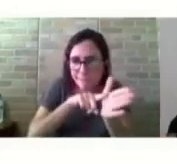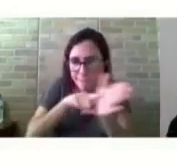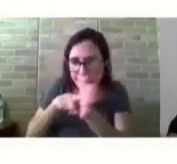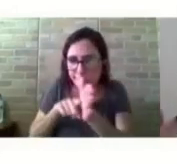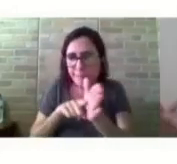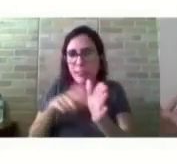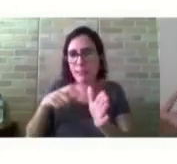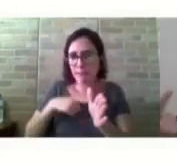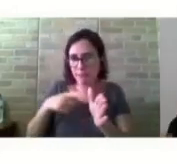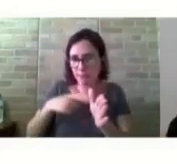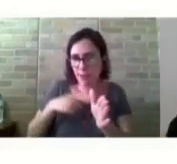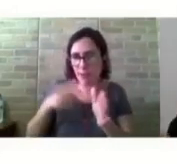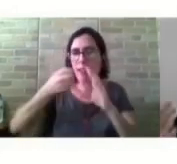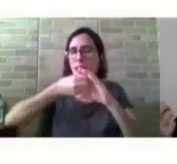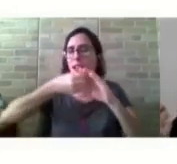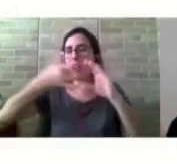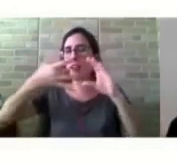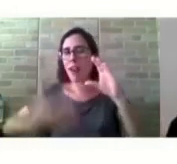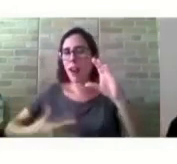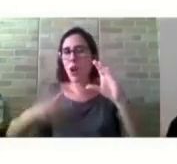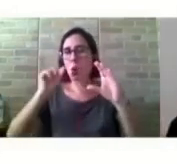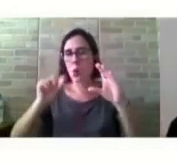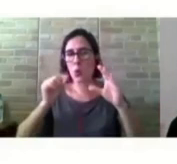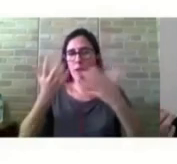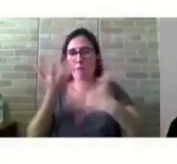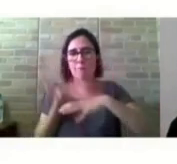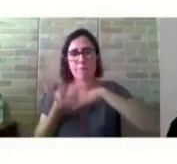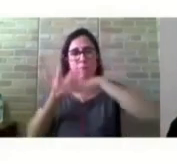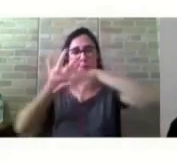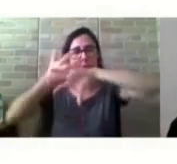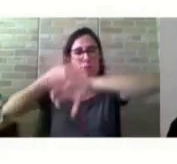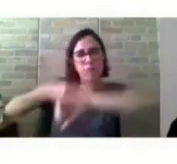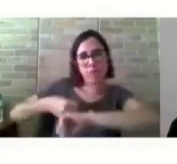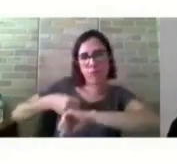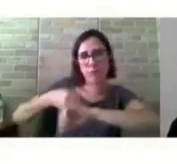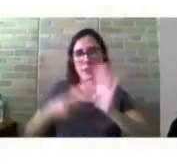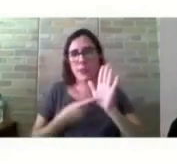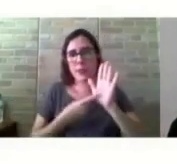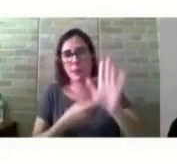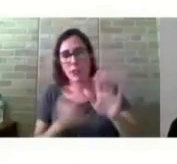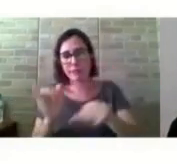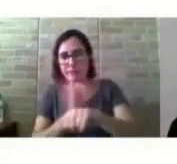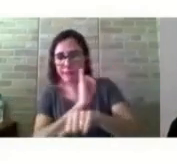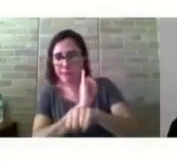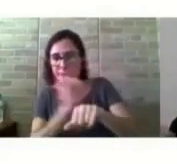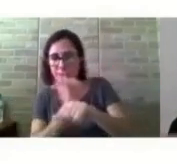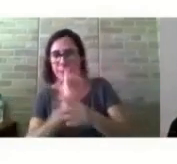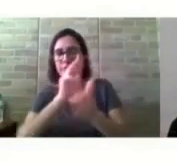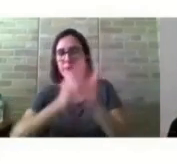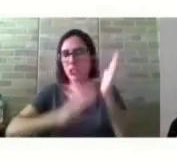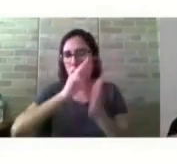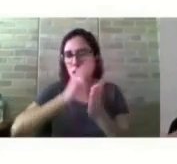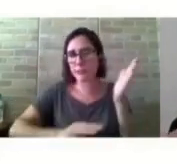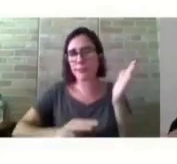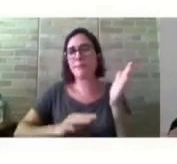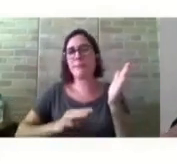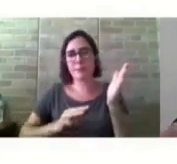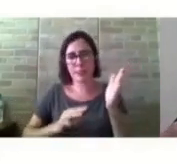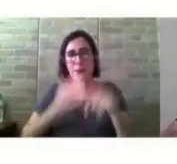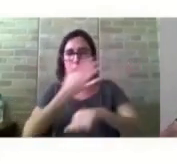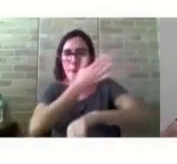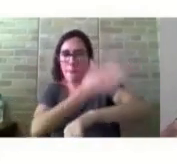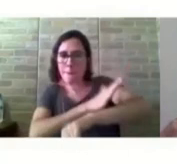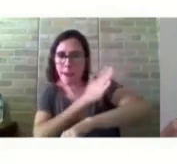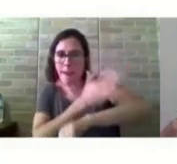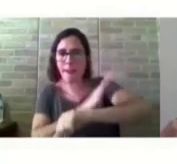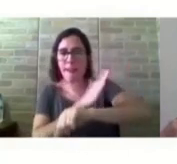engloba produtos, recursos, metodologias, estratégias, práticas e serviços que objetivam promover